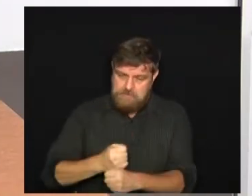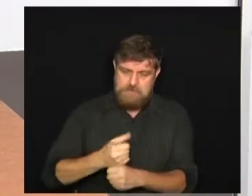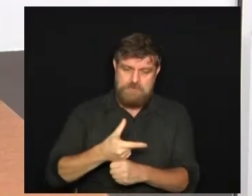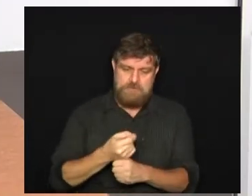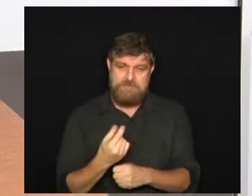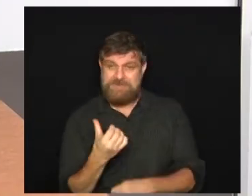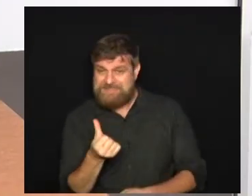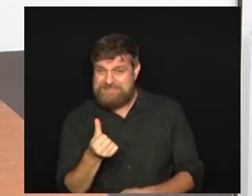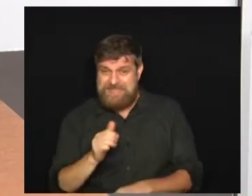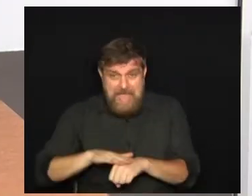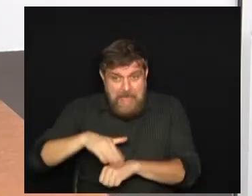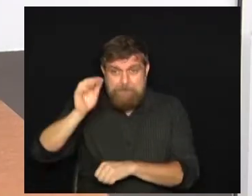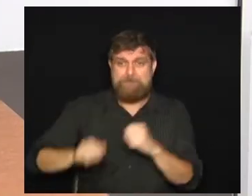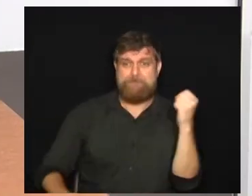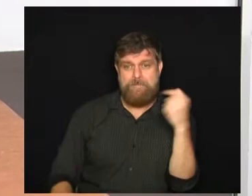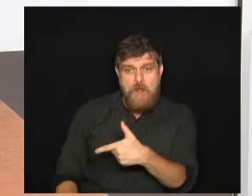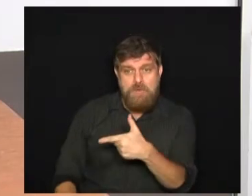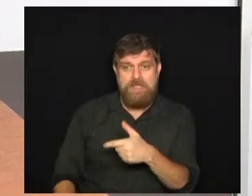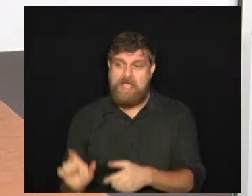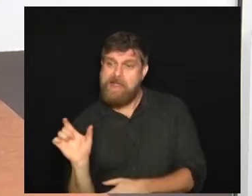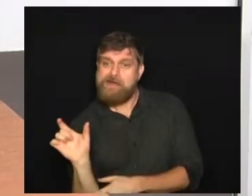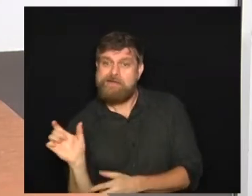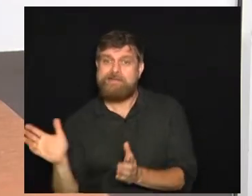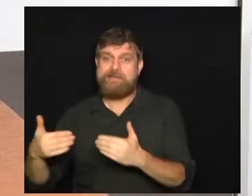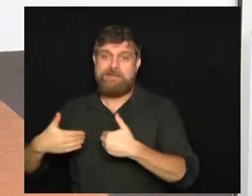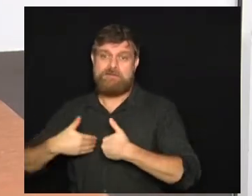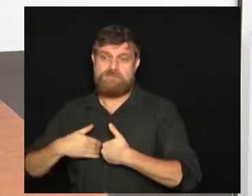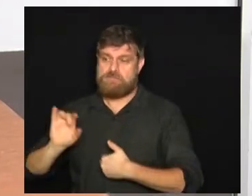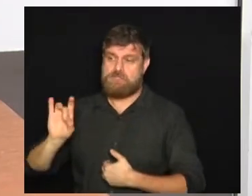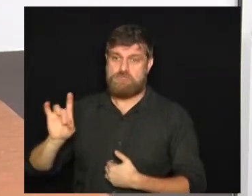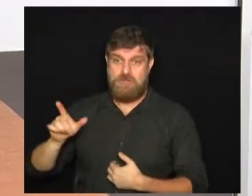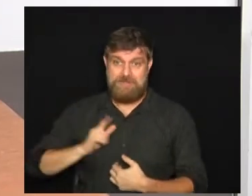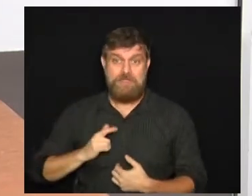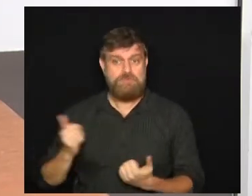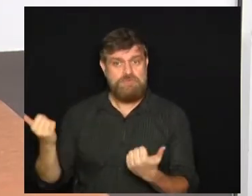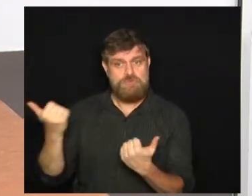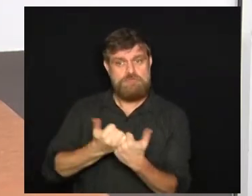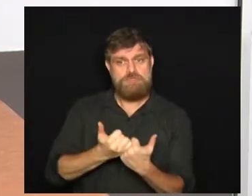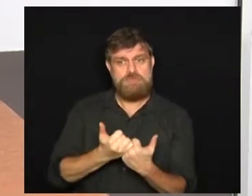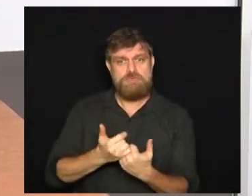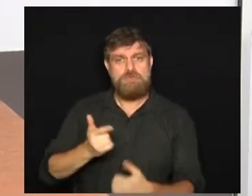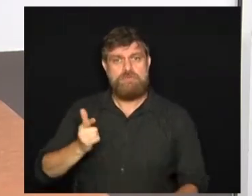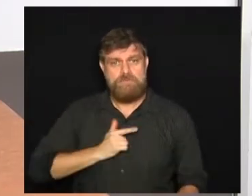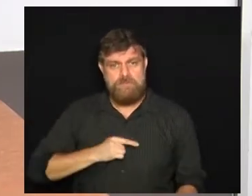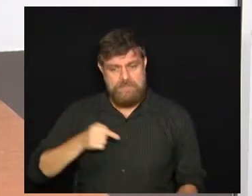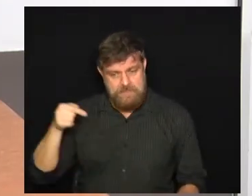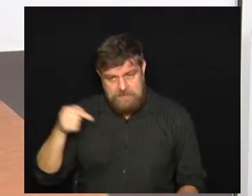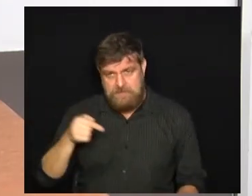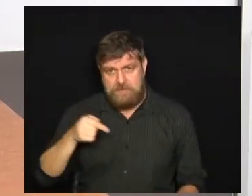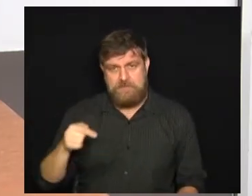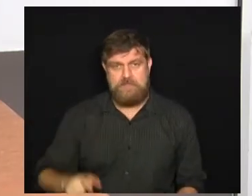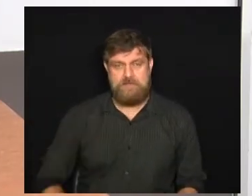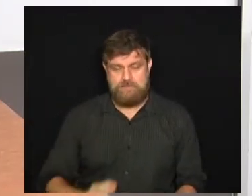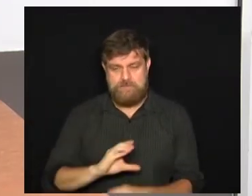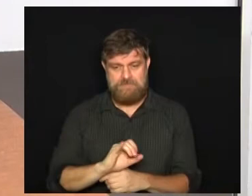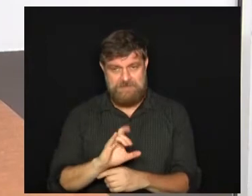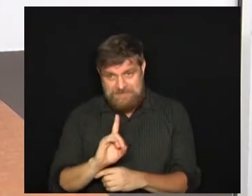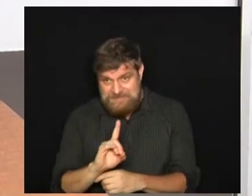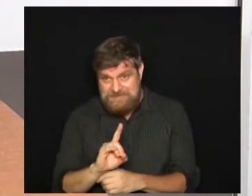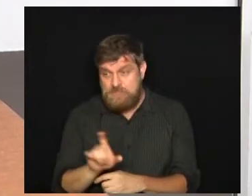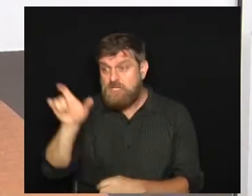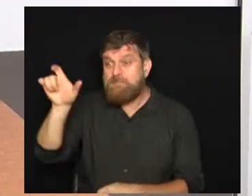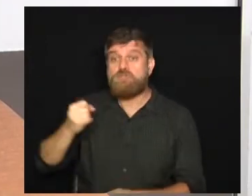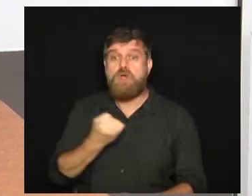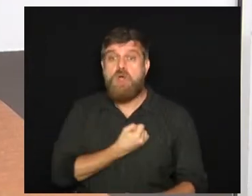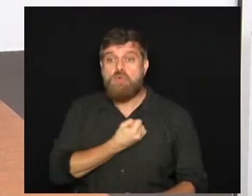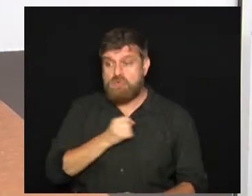ampla do que a própria carteirinha do autista. Então ela substitui, ela tem indicação pelo CID de